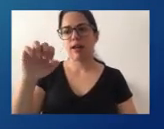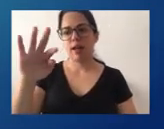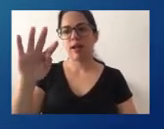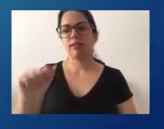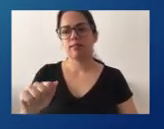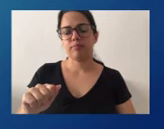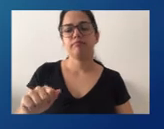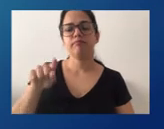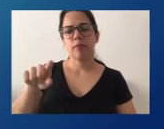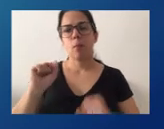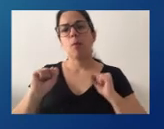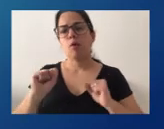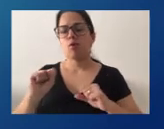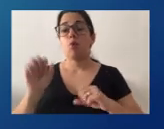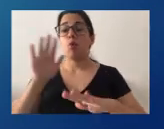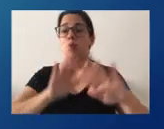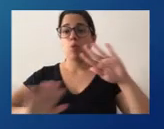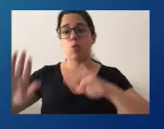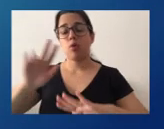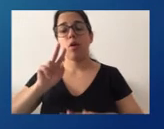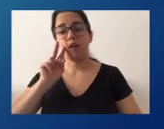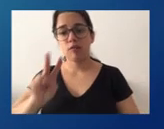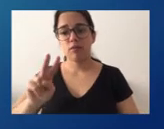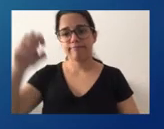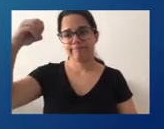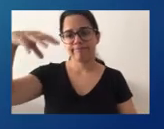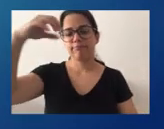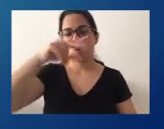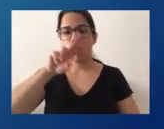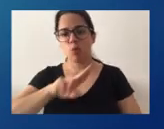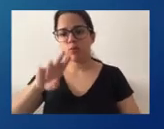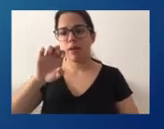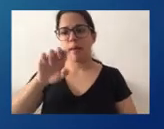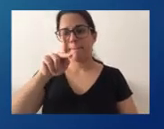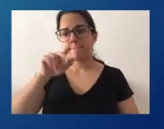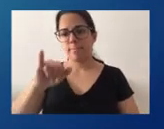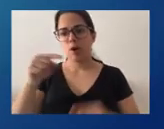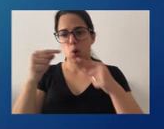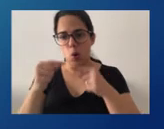esse tipo de radiação, usando os EPIs adequados.